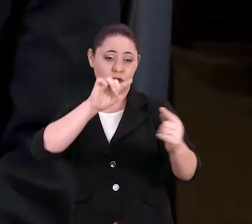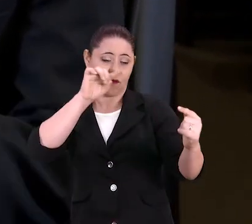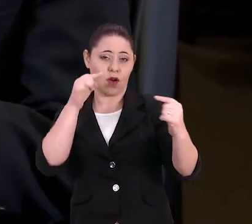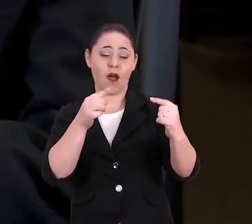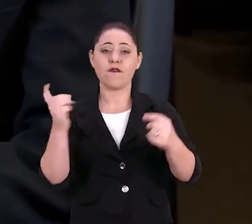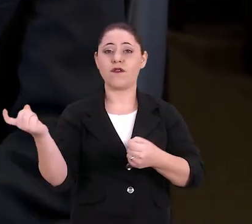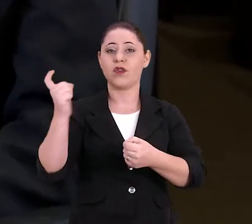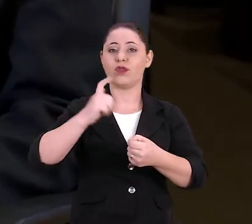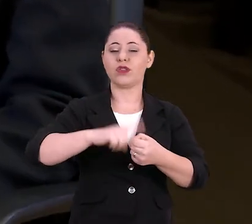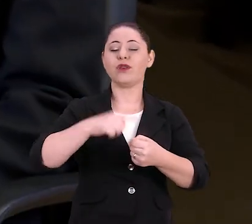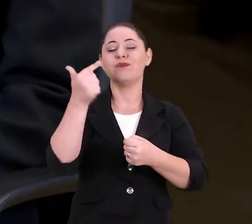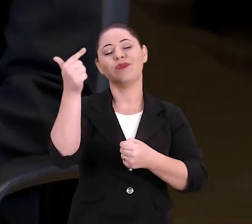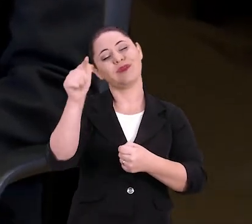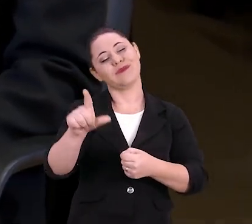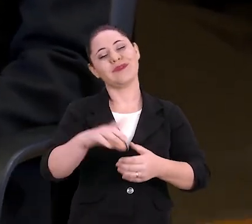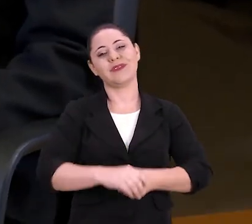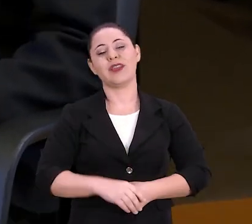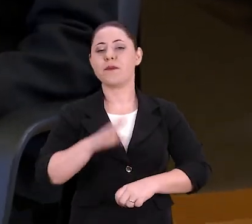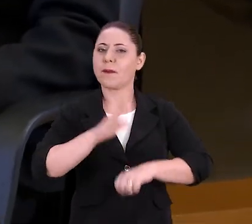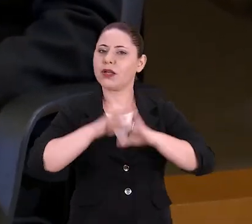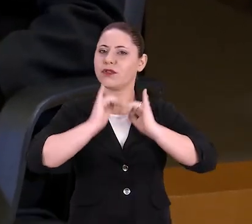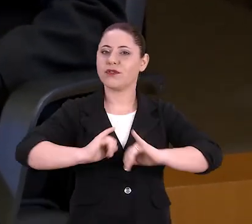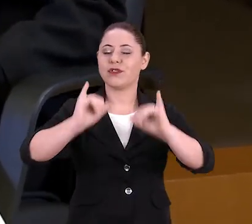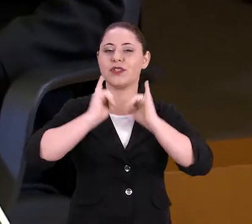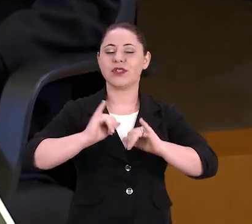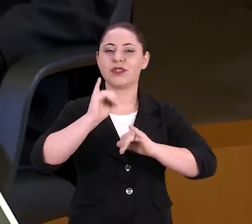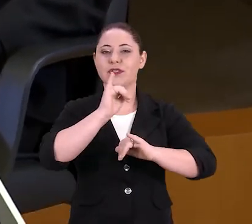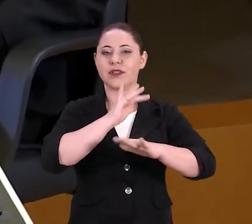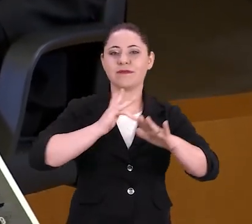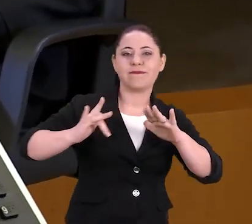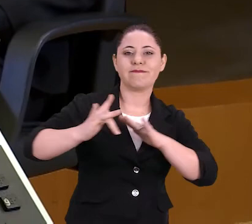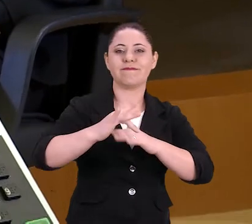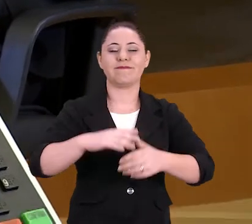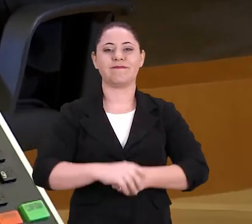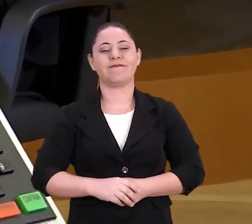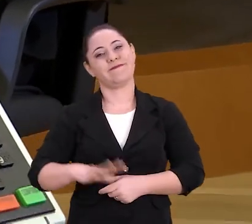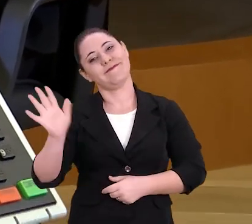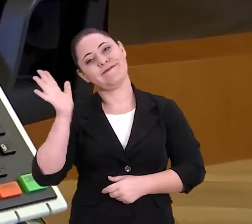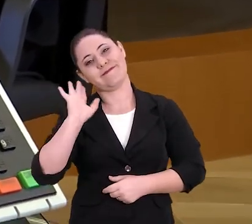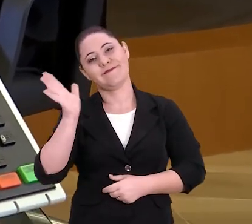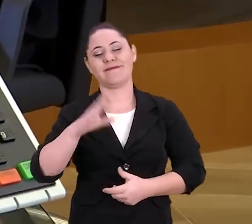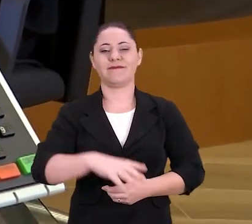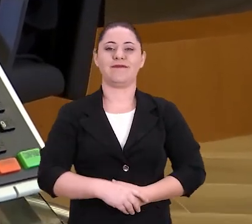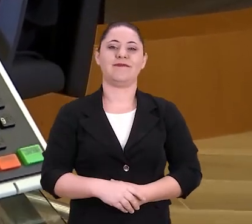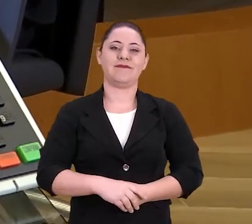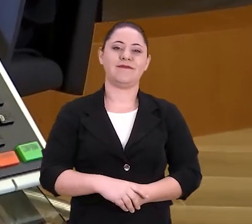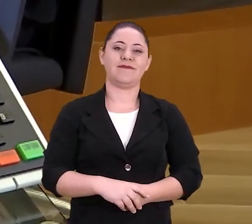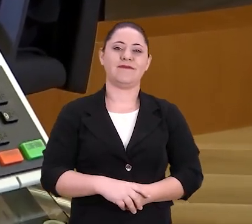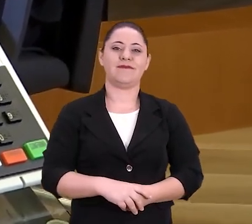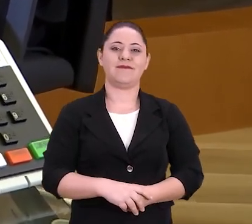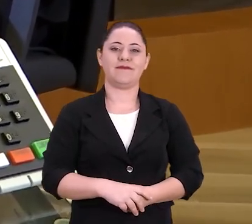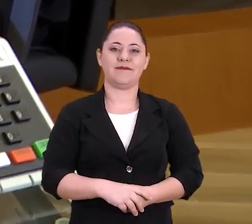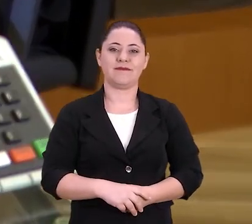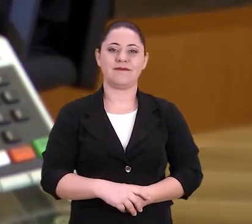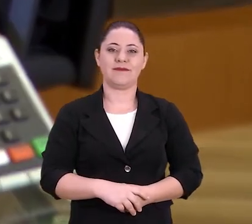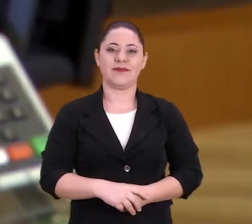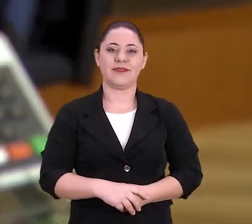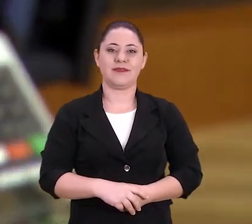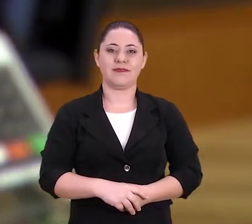Foco. Nós voltamos na próxima edição. Mais informações nas nossas redes sociais. Até mais. Tchau.